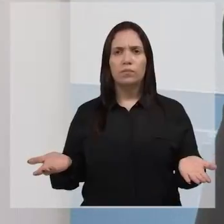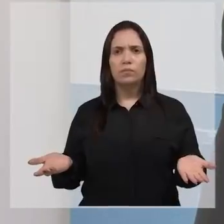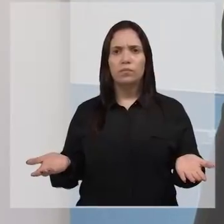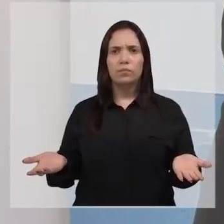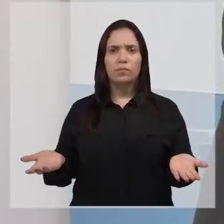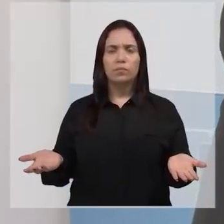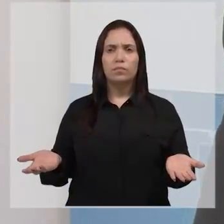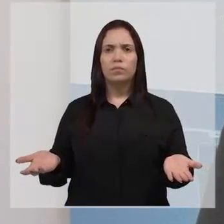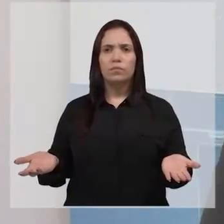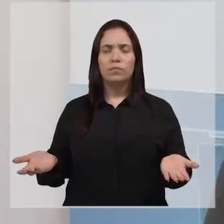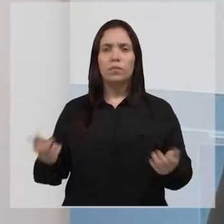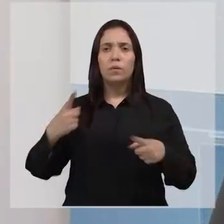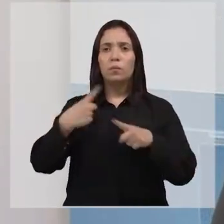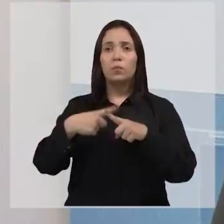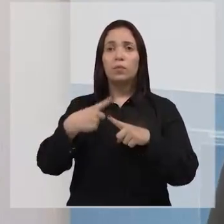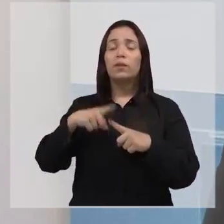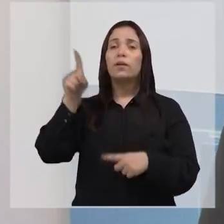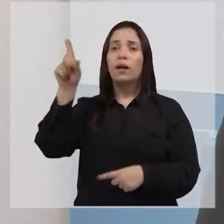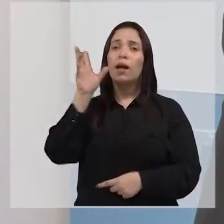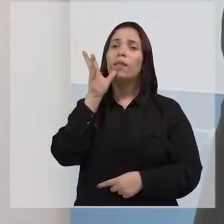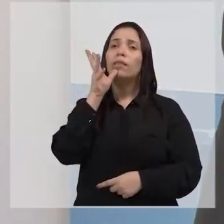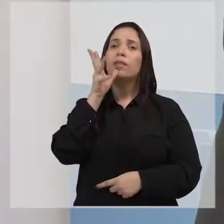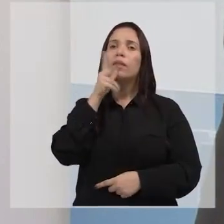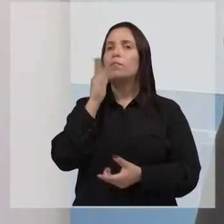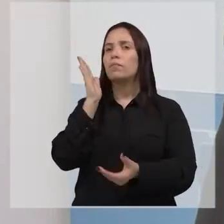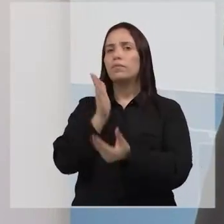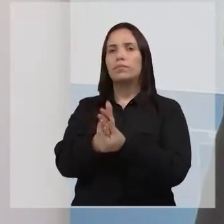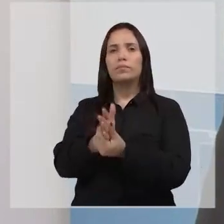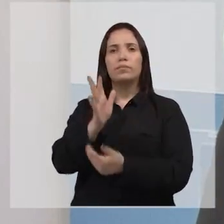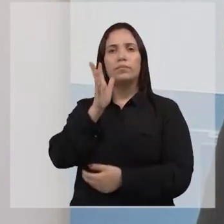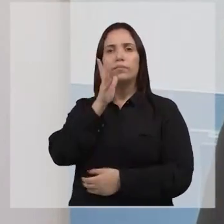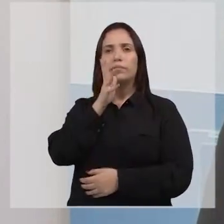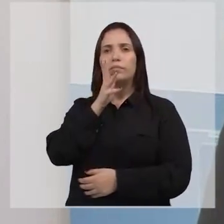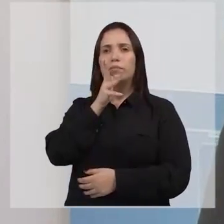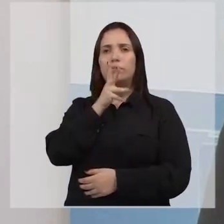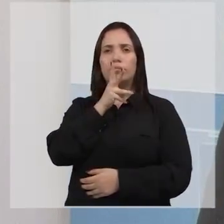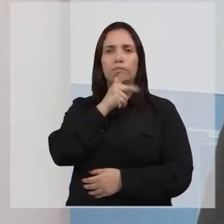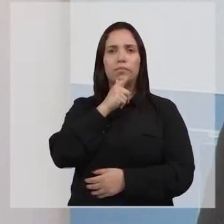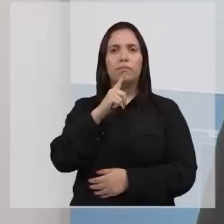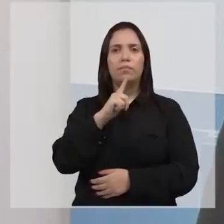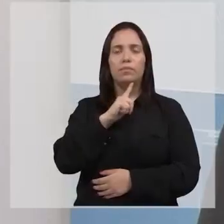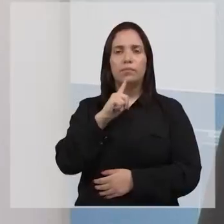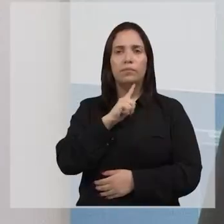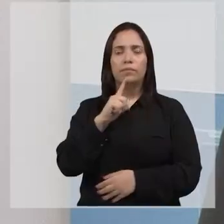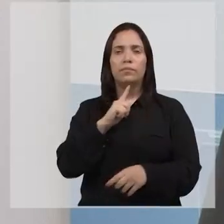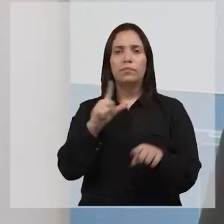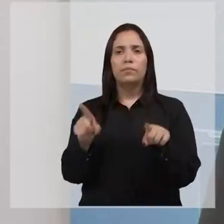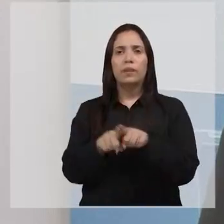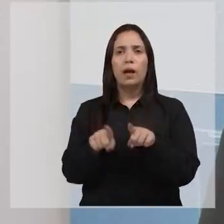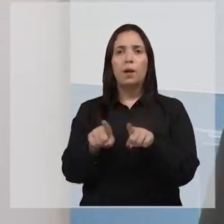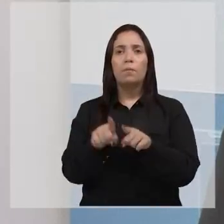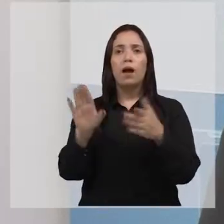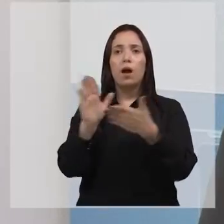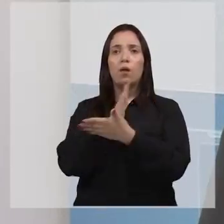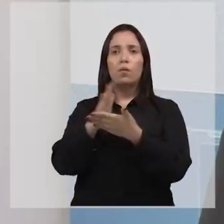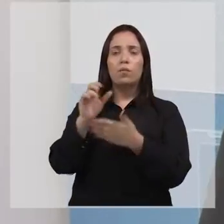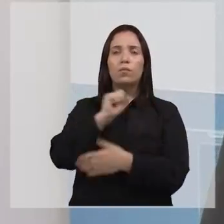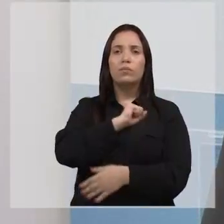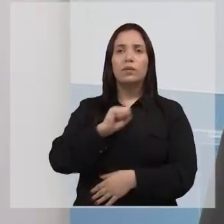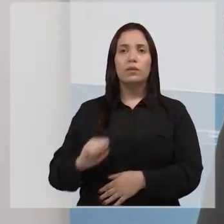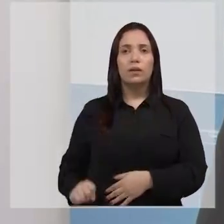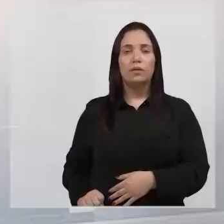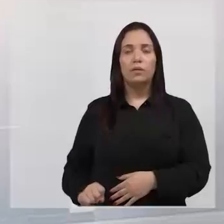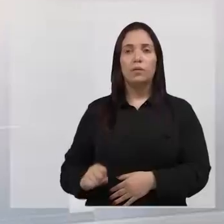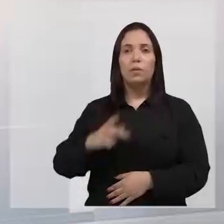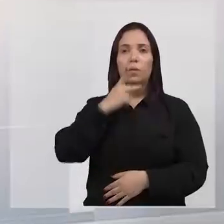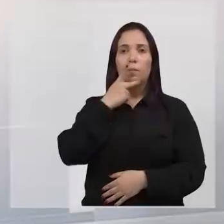Federal. Porque lá demora o processo, cara. Lá demora o processo. Porque também temos senadores petistas na linha de frente, né?